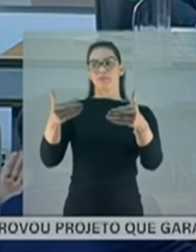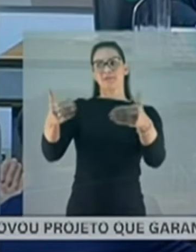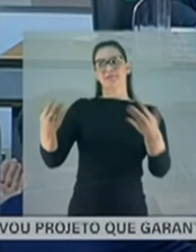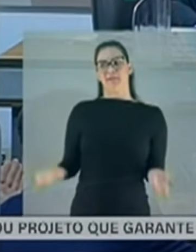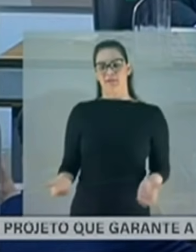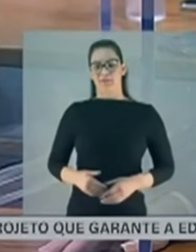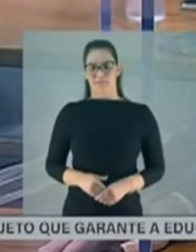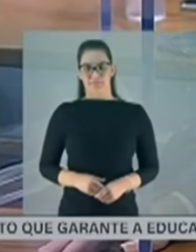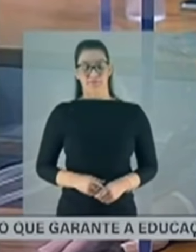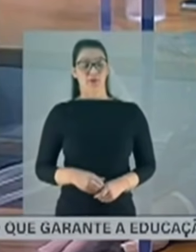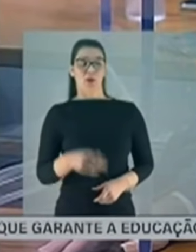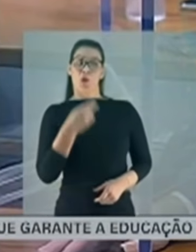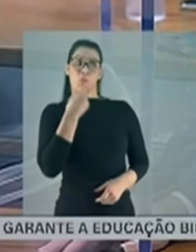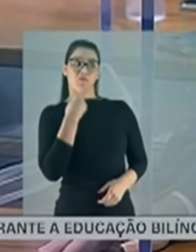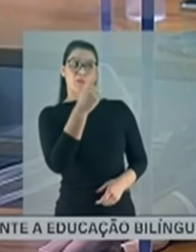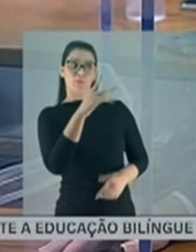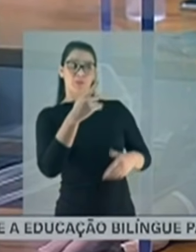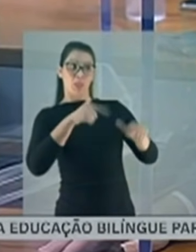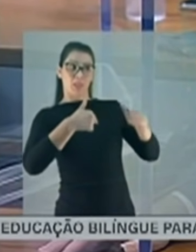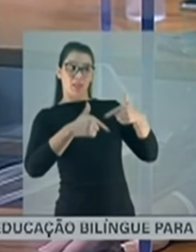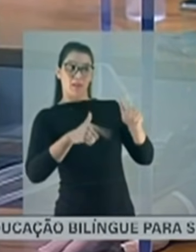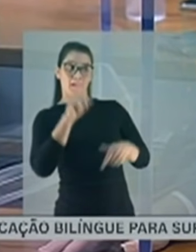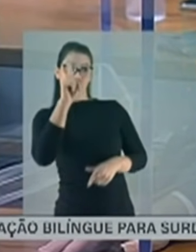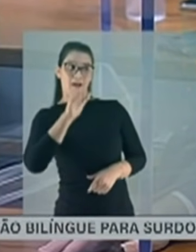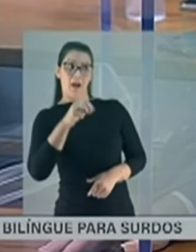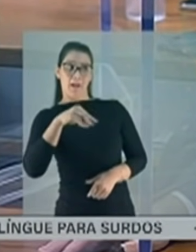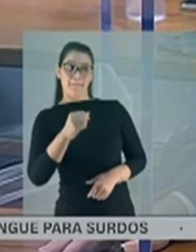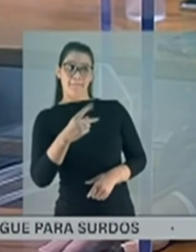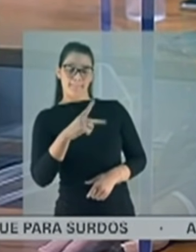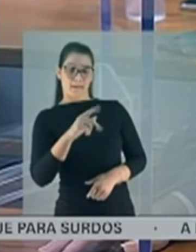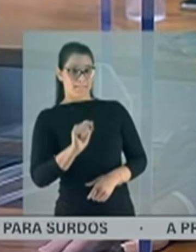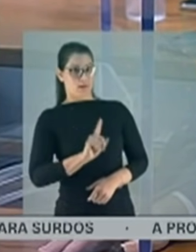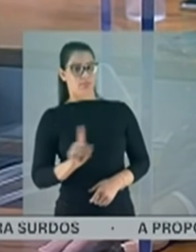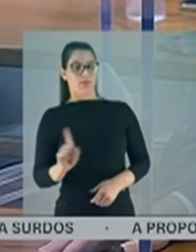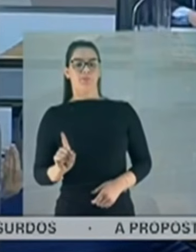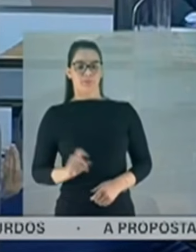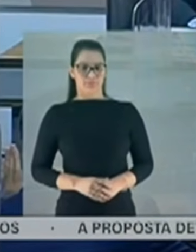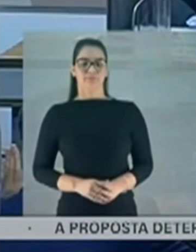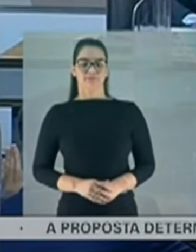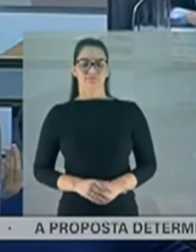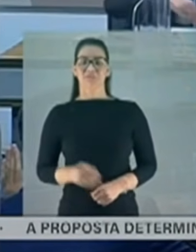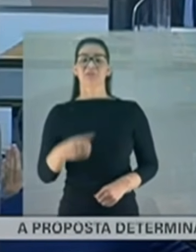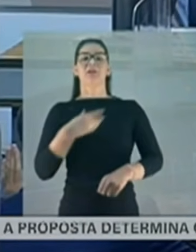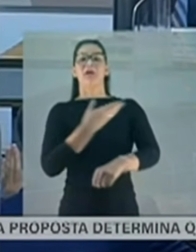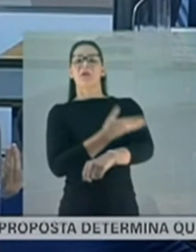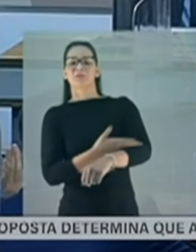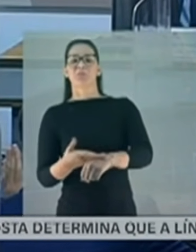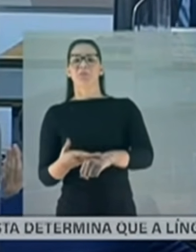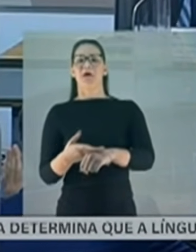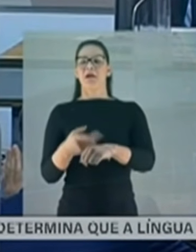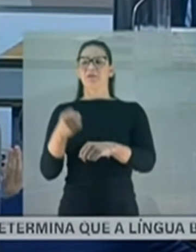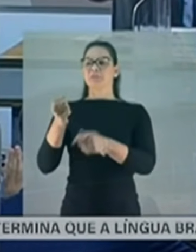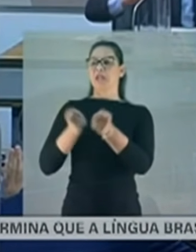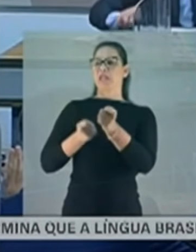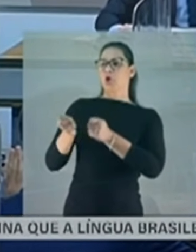suas práticas lá no Amapá. Não faço esse tipo de prática. Tá bem, quem é acostumado com conchavo, com negociata